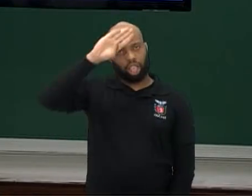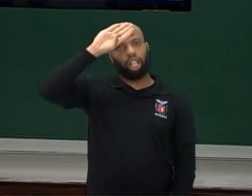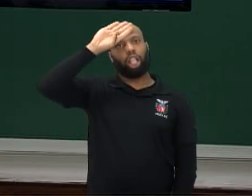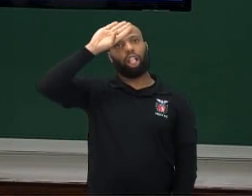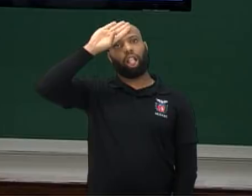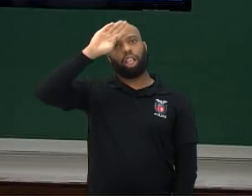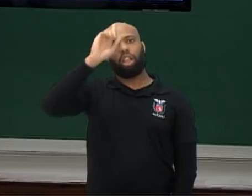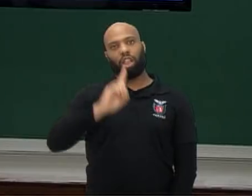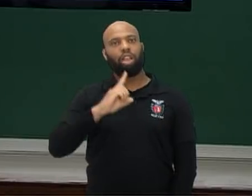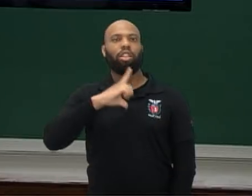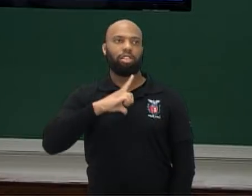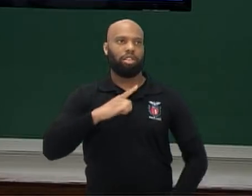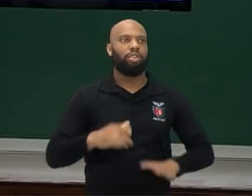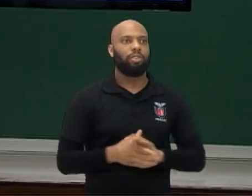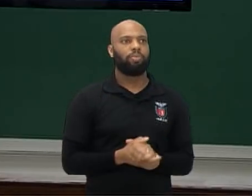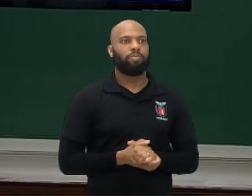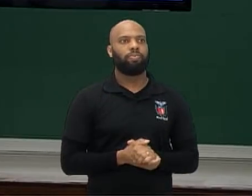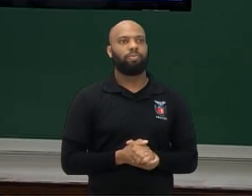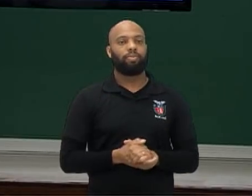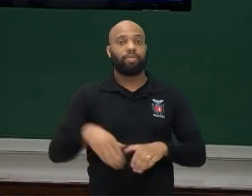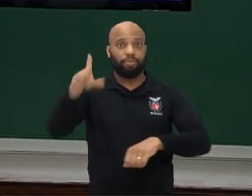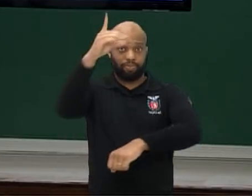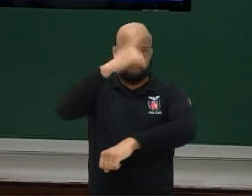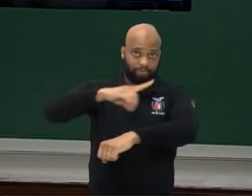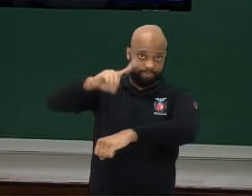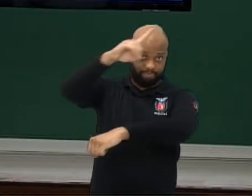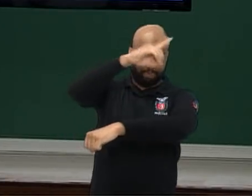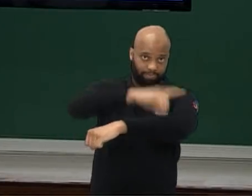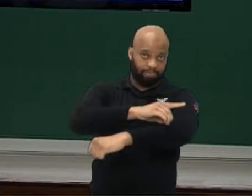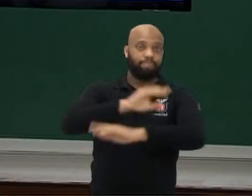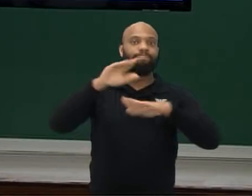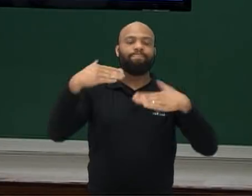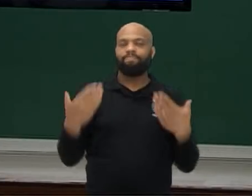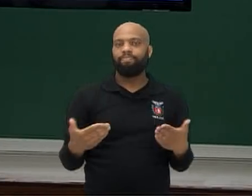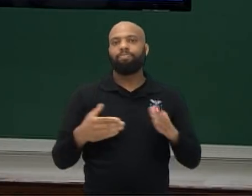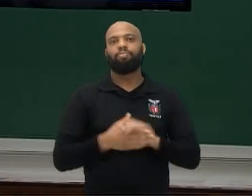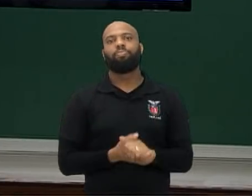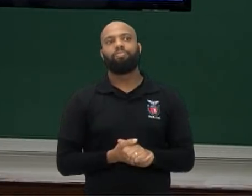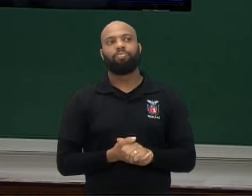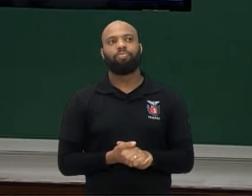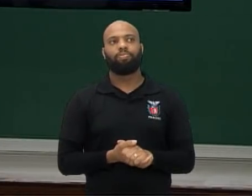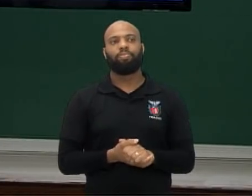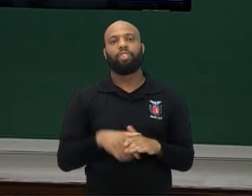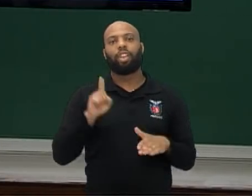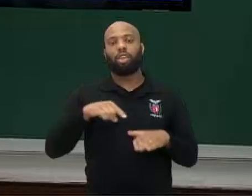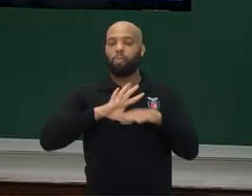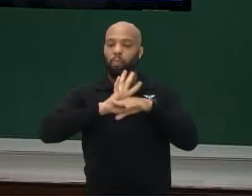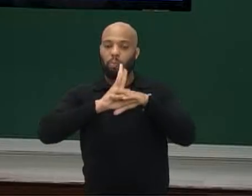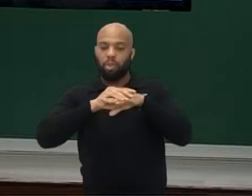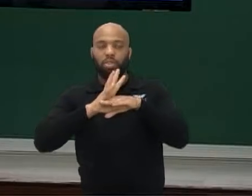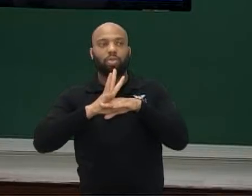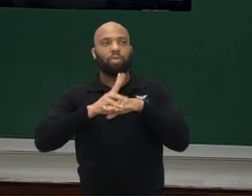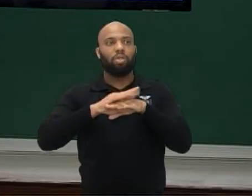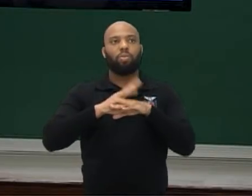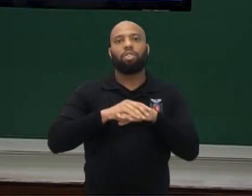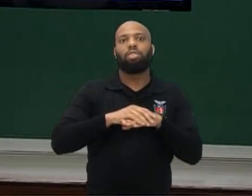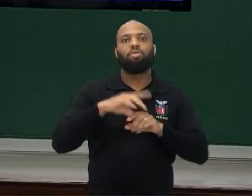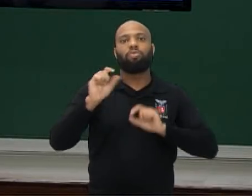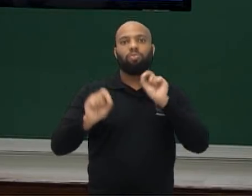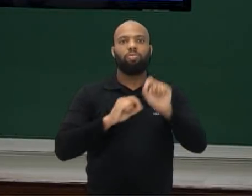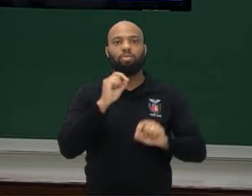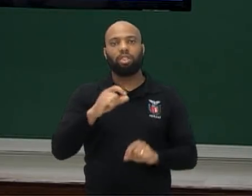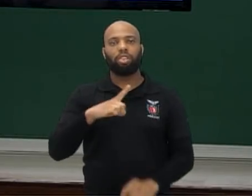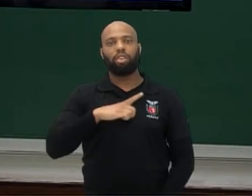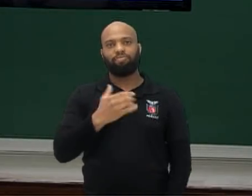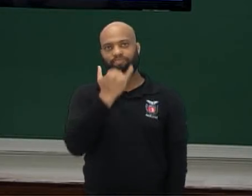últimos meses. A dengue, infelizmente, é uma doença, pessoal, que